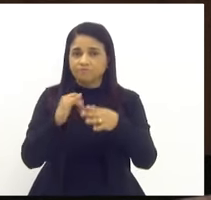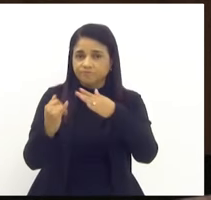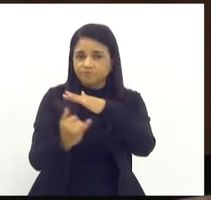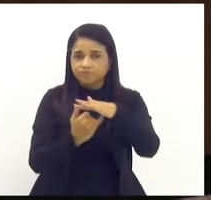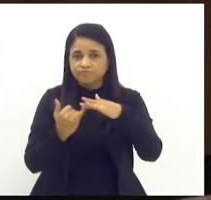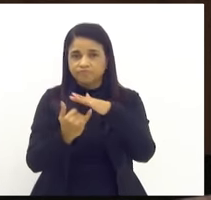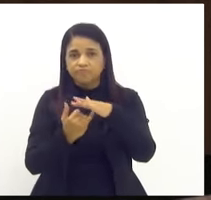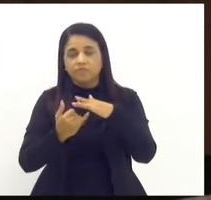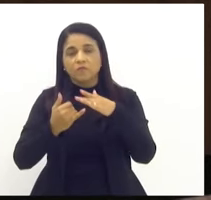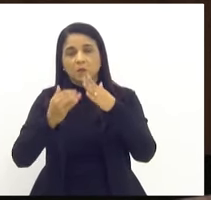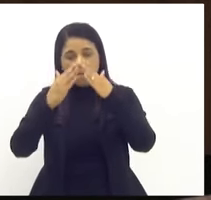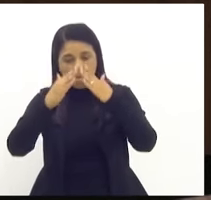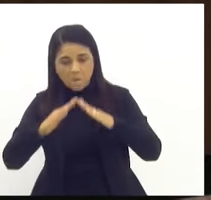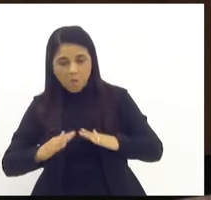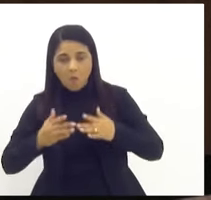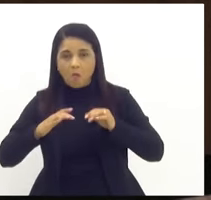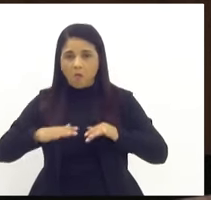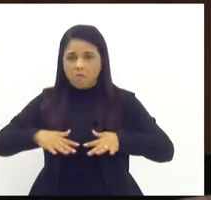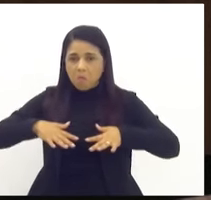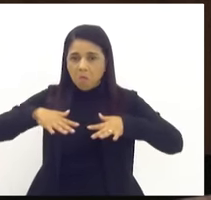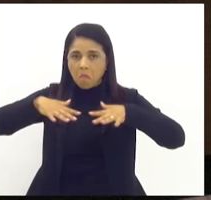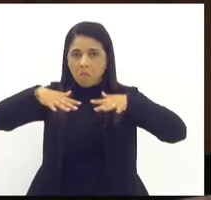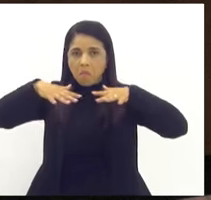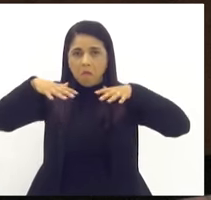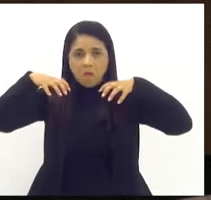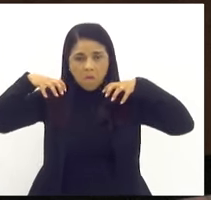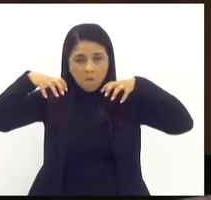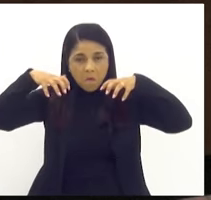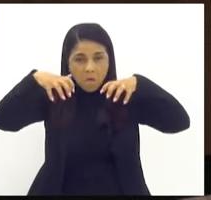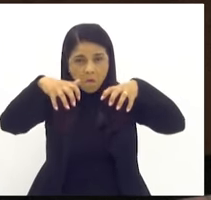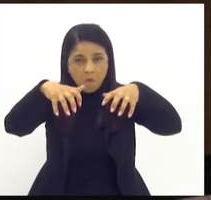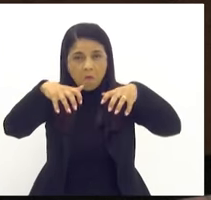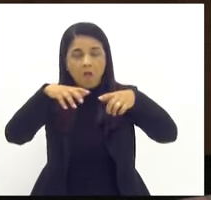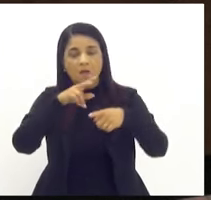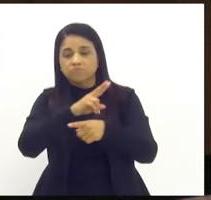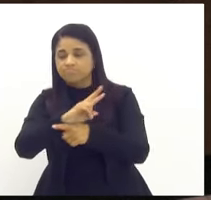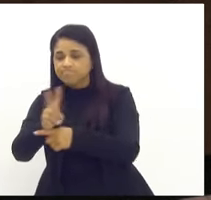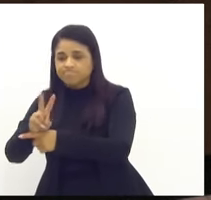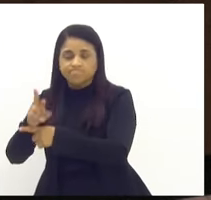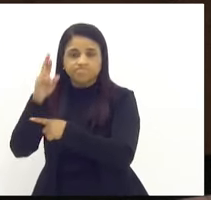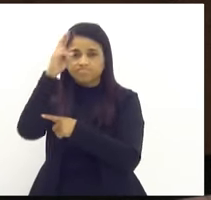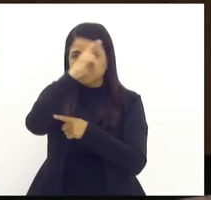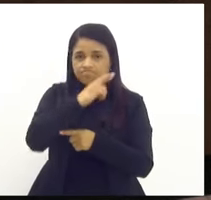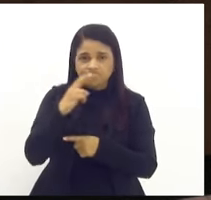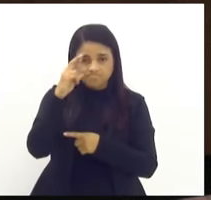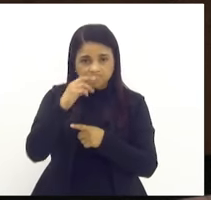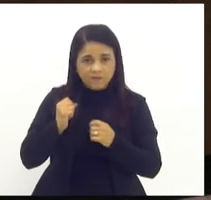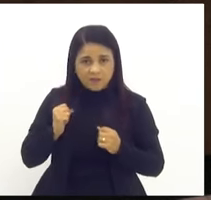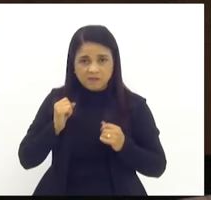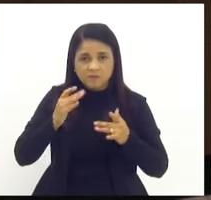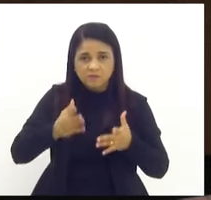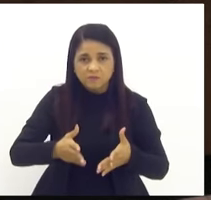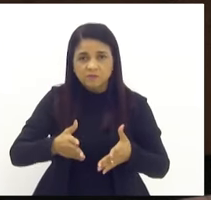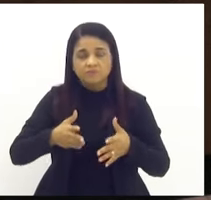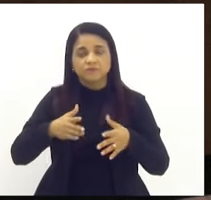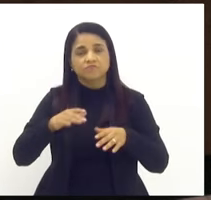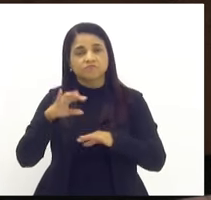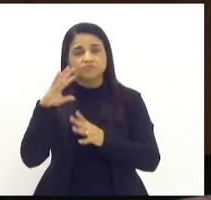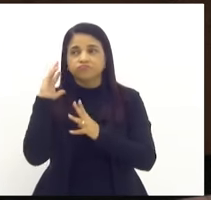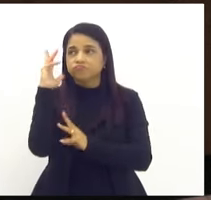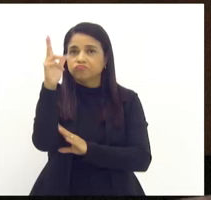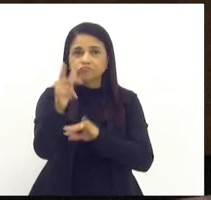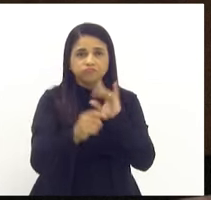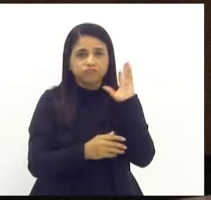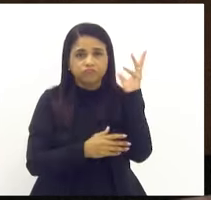desabamentos e outr as catástrofes patrulhar atuar fiscalizar né os meios naturais ambientais